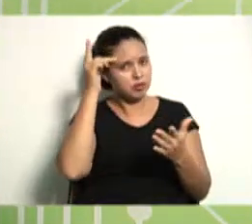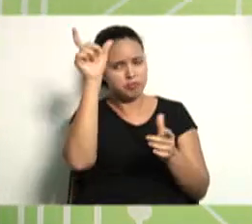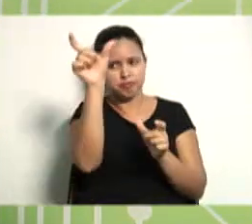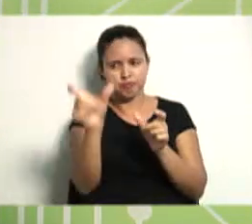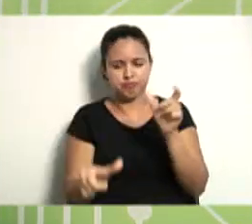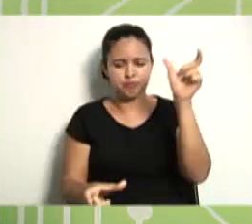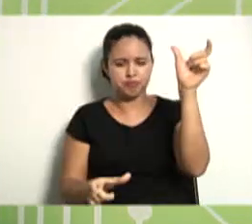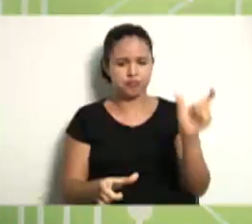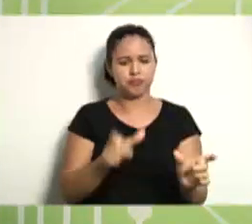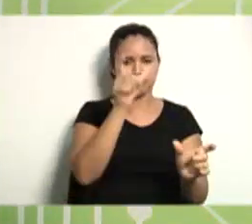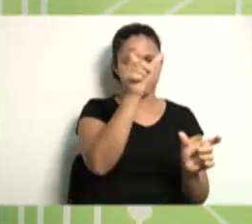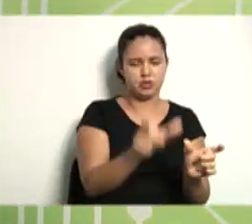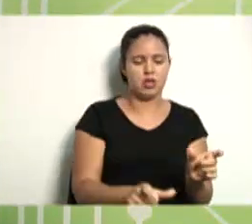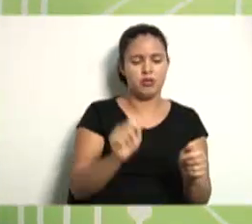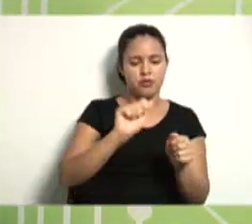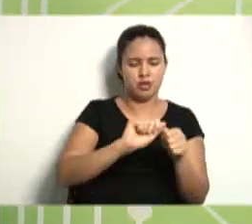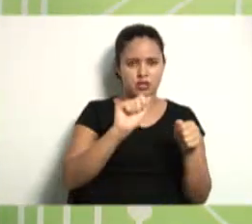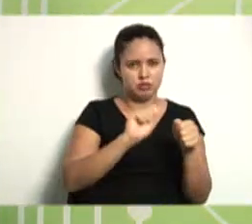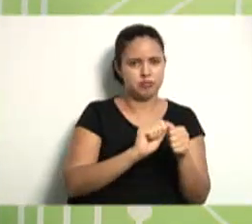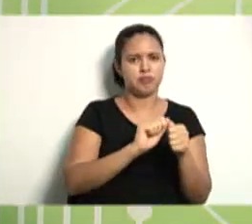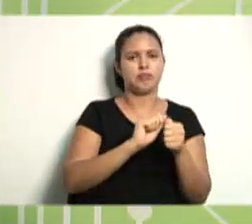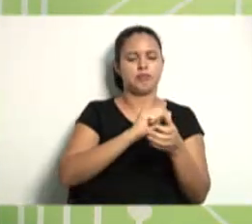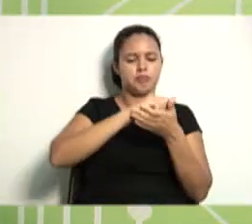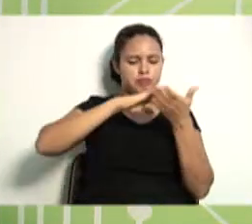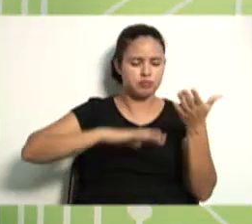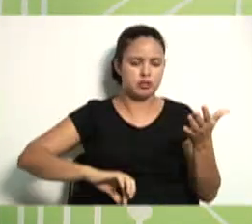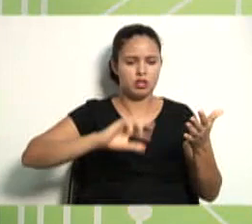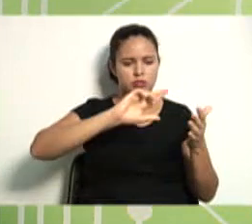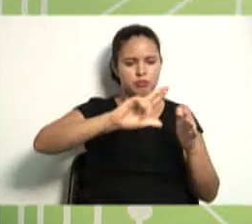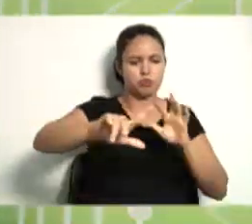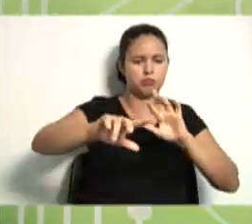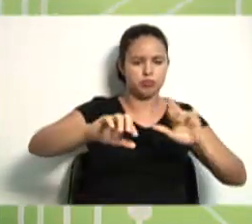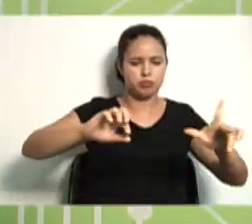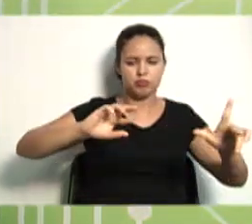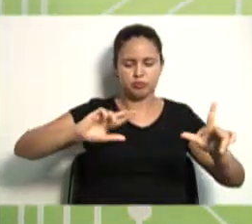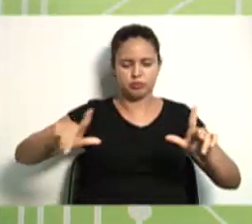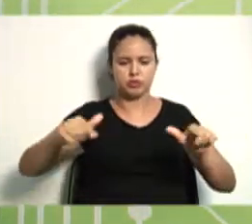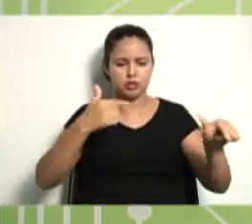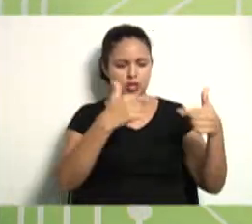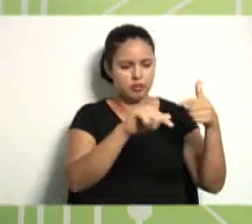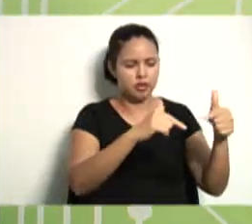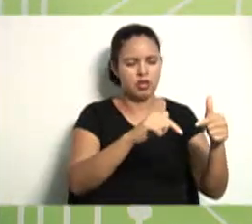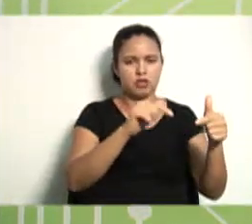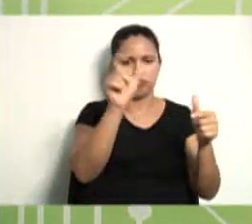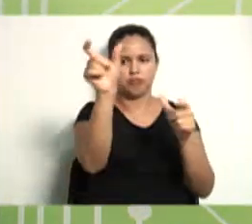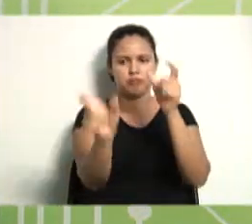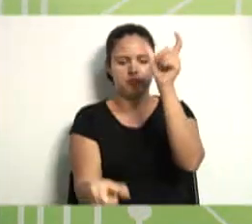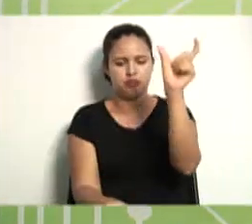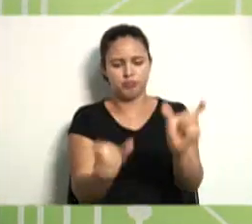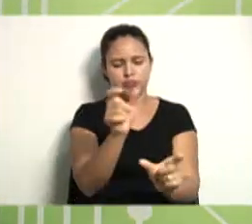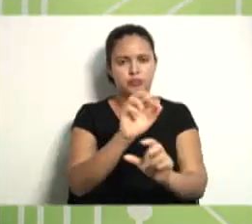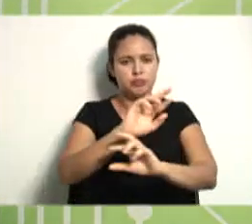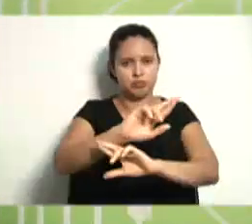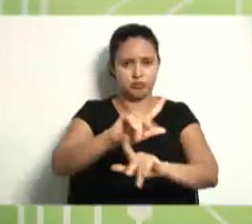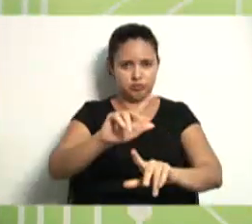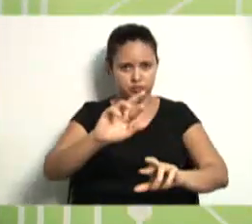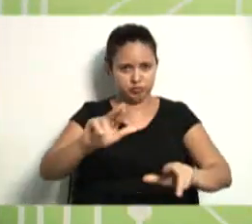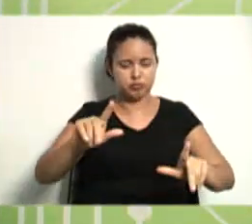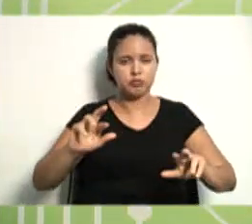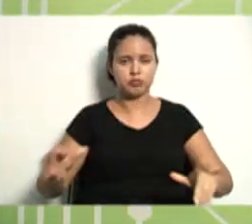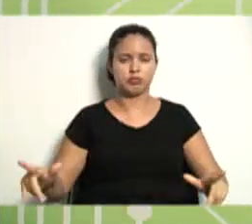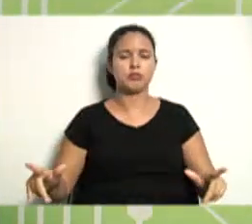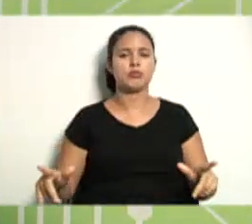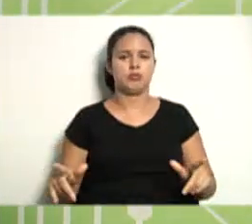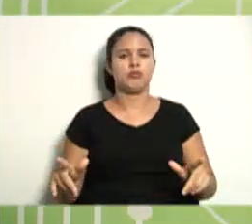realizam atividades distintas e hoje muitas pessoas podem realizar várias atividades. Muitas